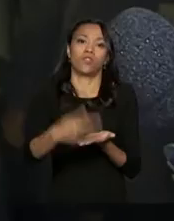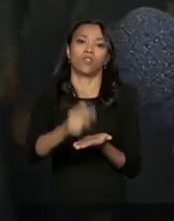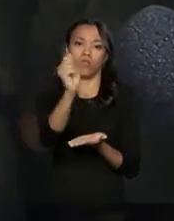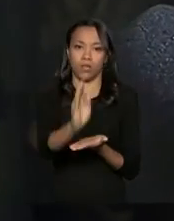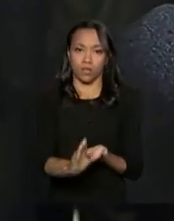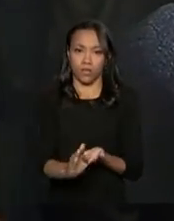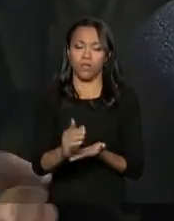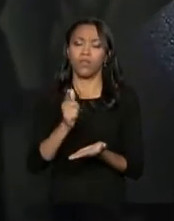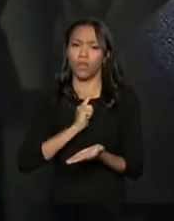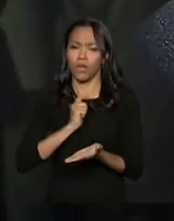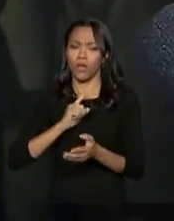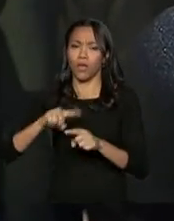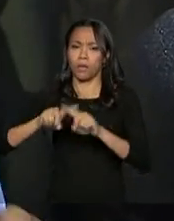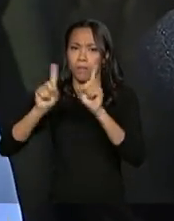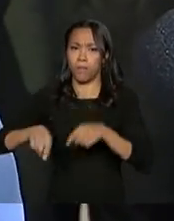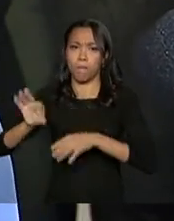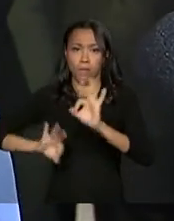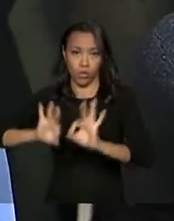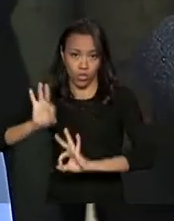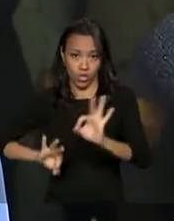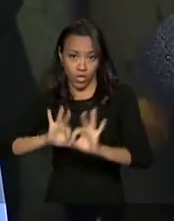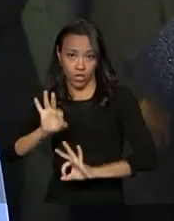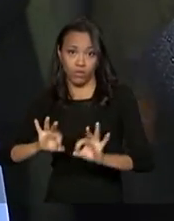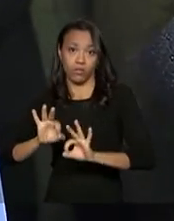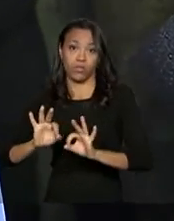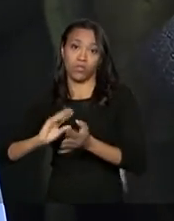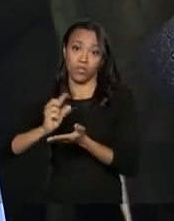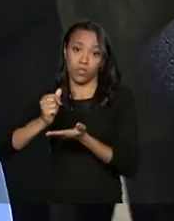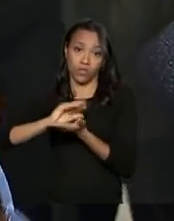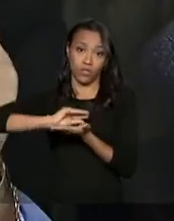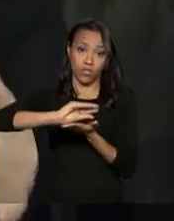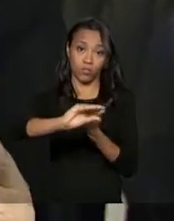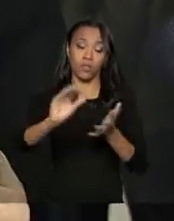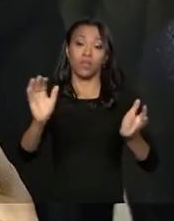de investimento ligados à logística,